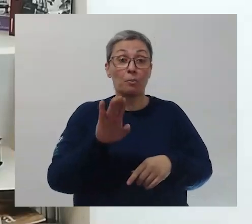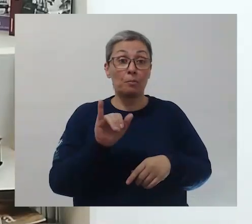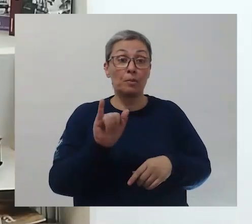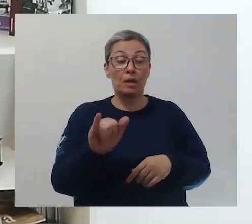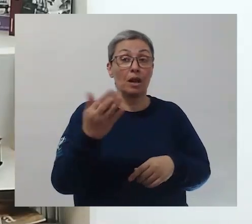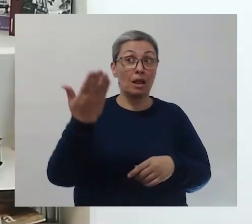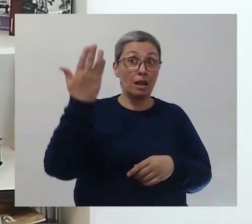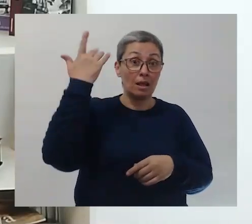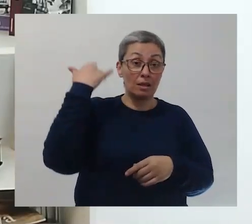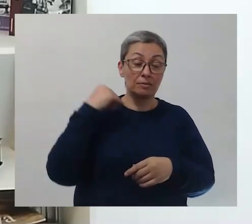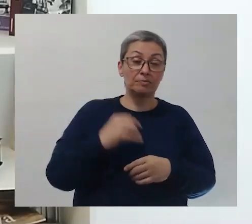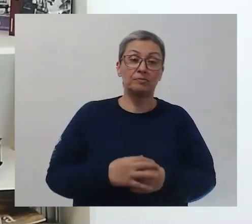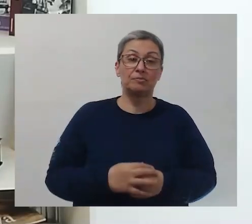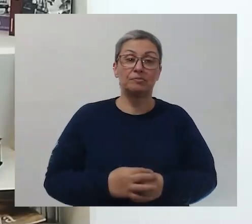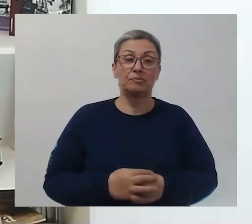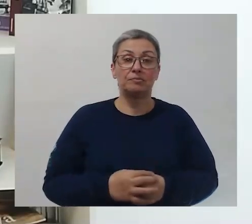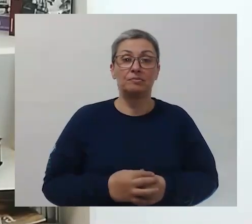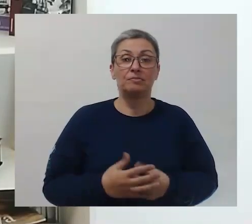naquela época.